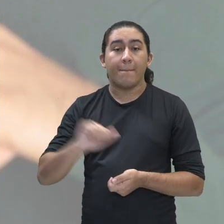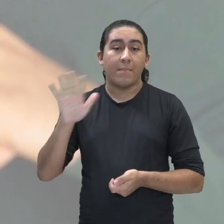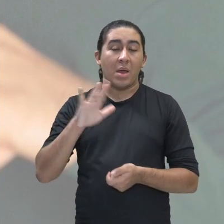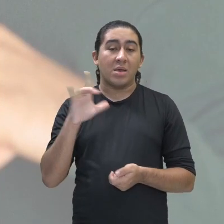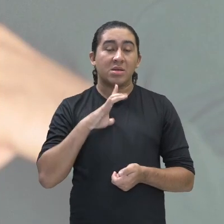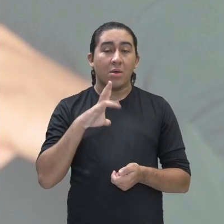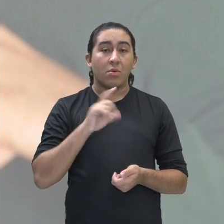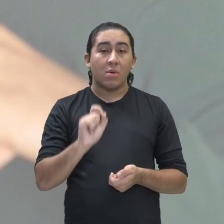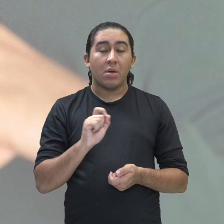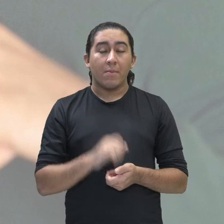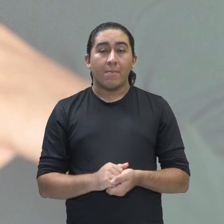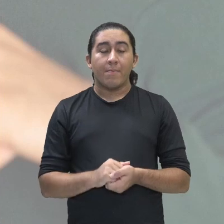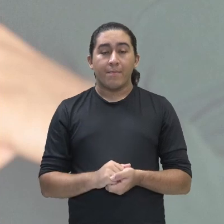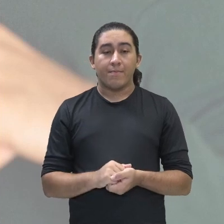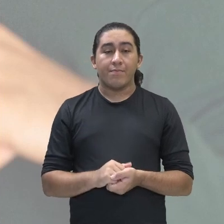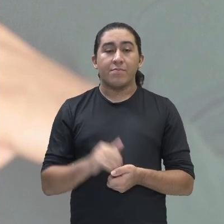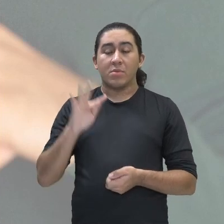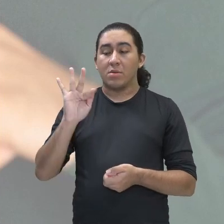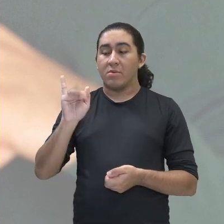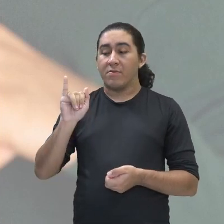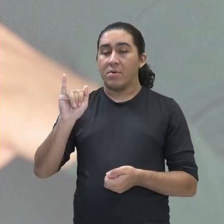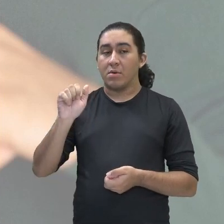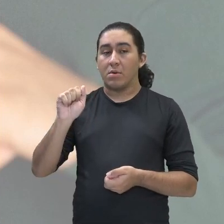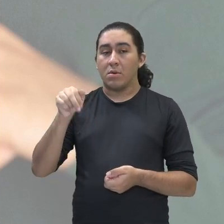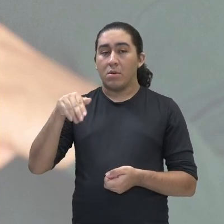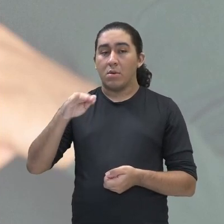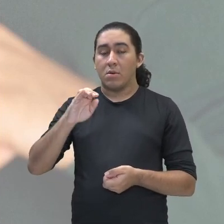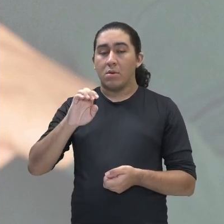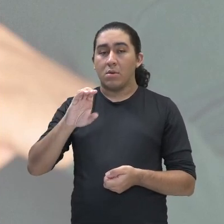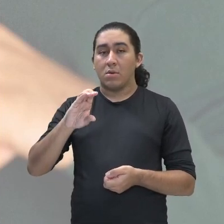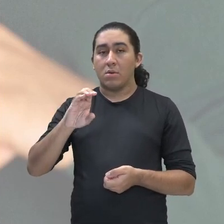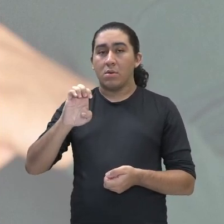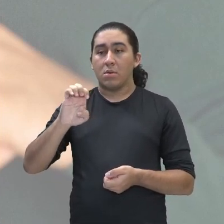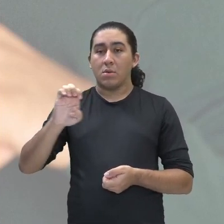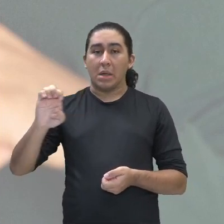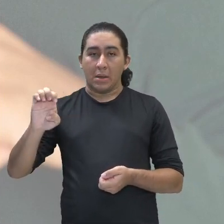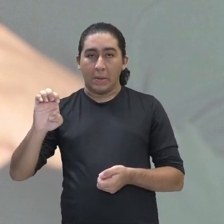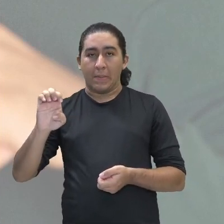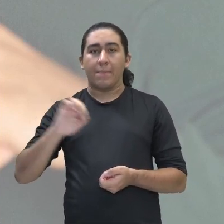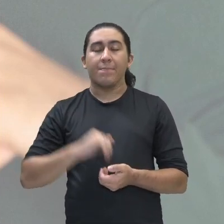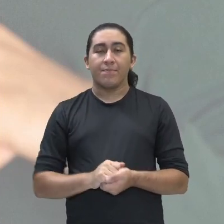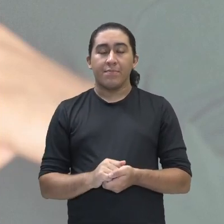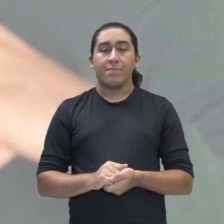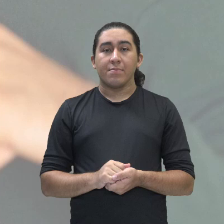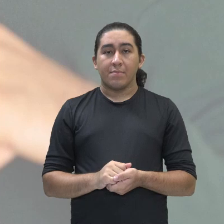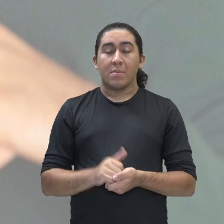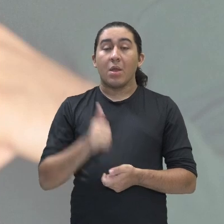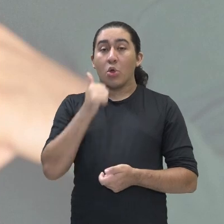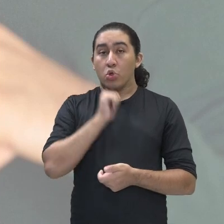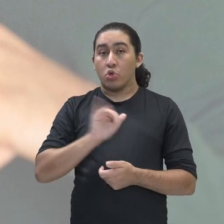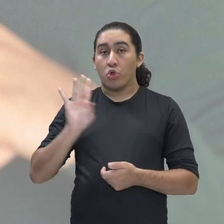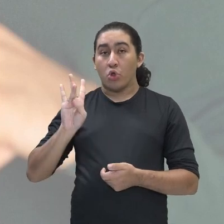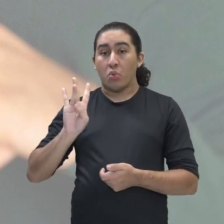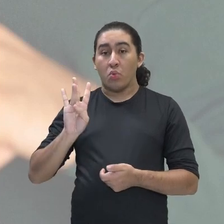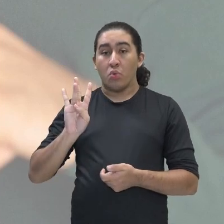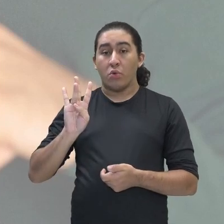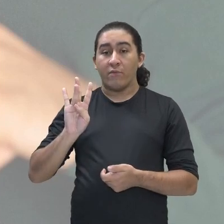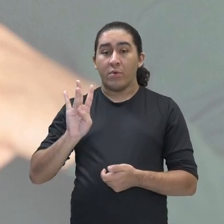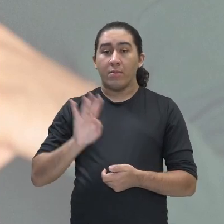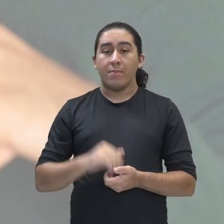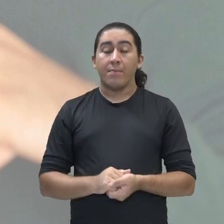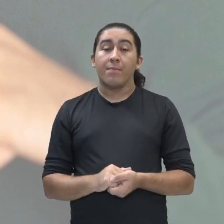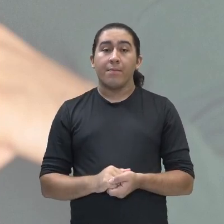Então, podemos perceber aí outras palavras relacionadas a relacionamento, né, entre homem e mulher, ok? Vamos acompanhar novamente, vou ler